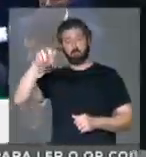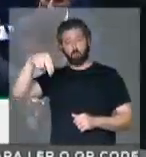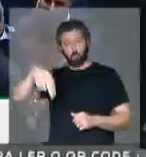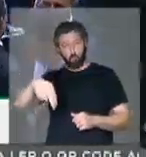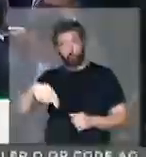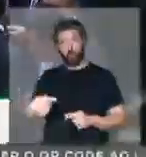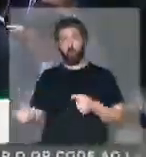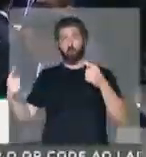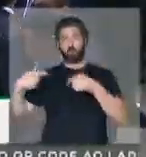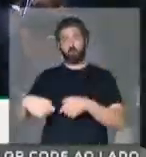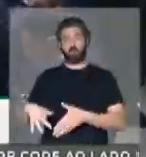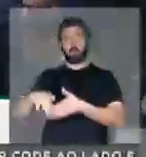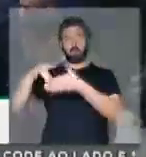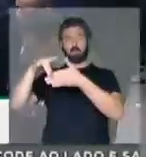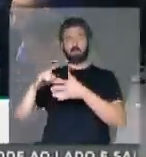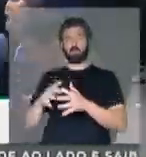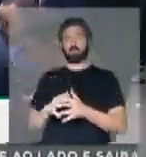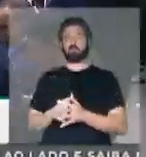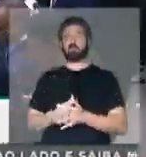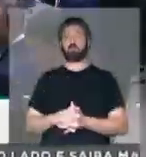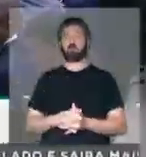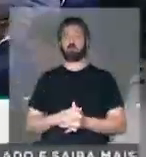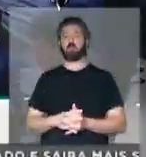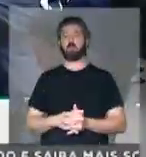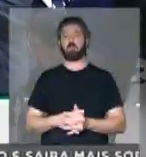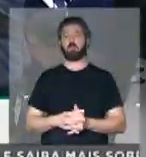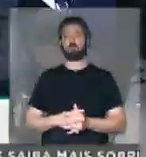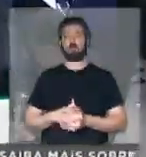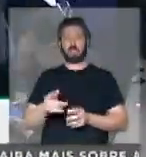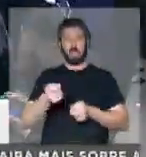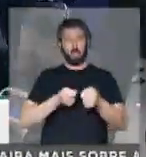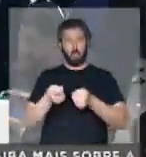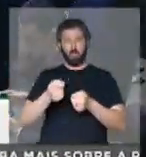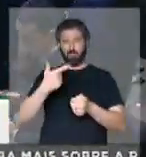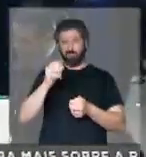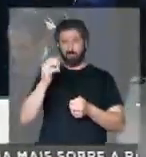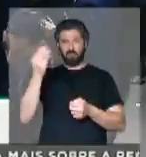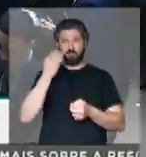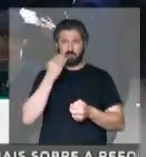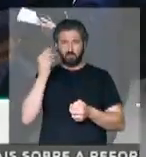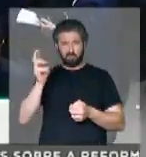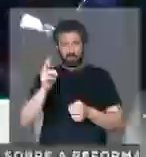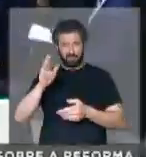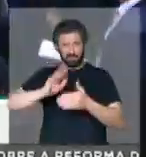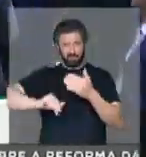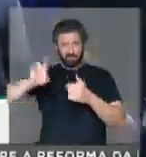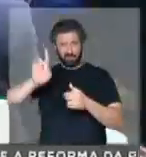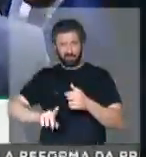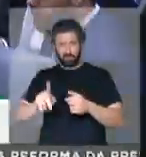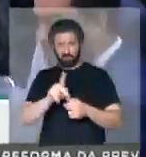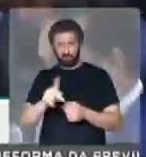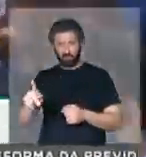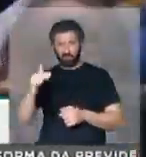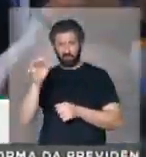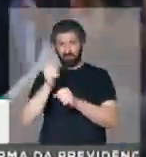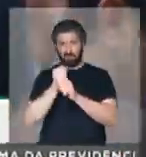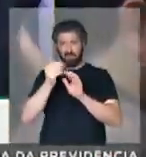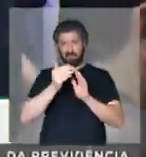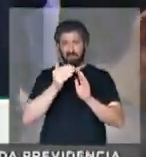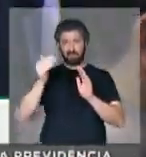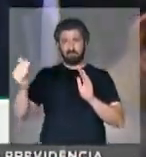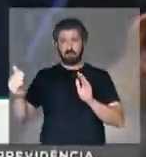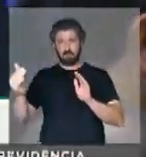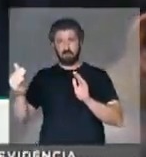e da oposição o direito de professores pra economizar 20 bilhões de reais ao longo de dez anos